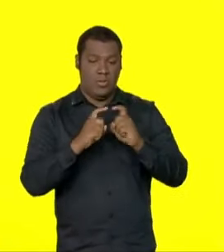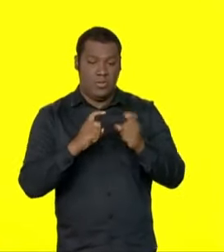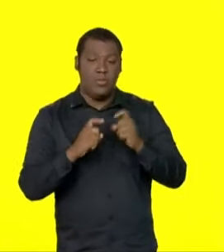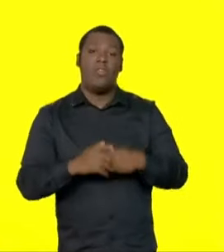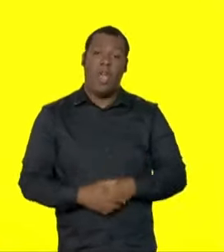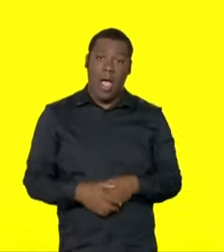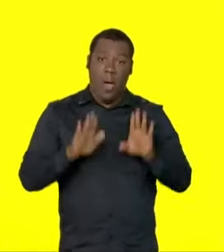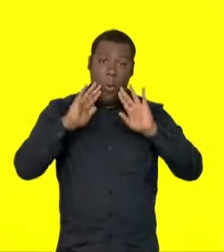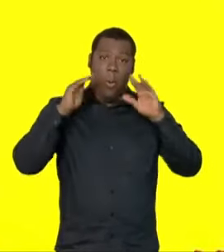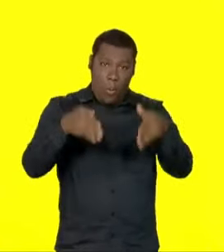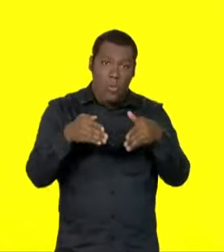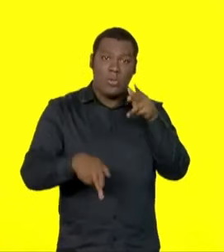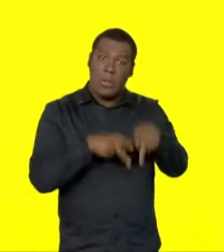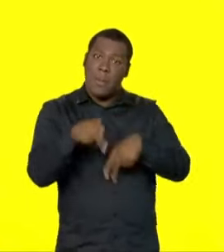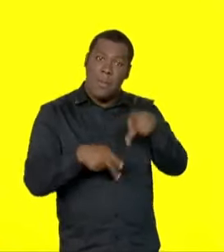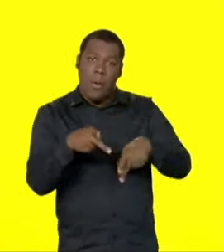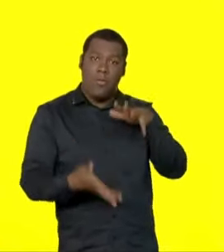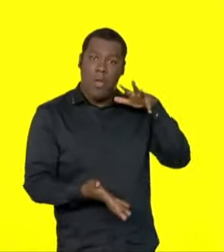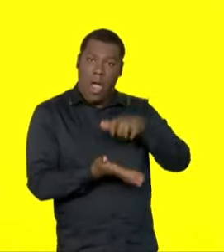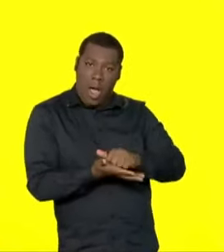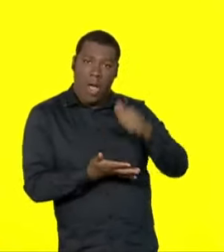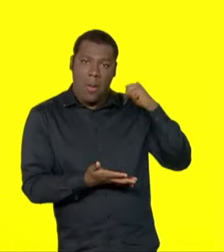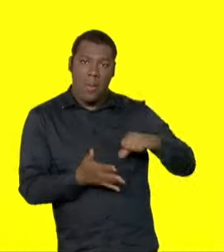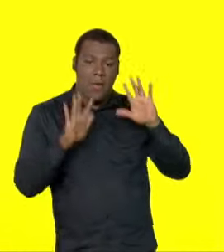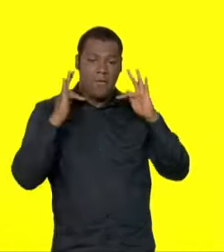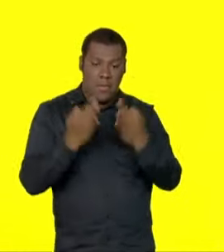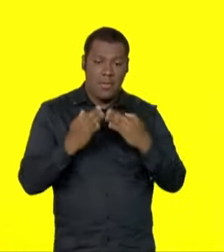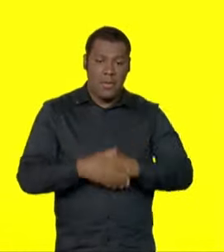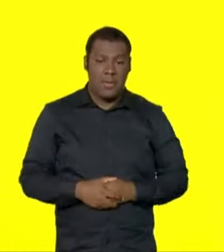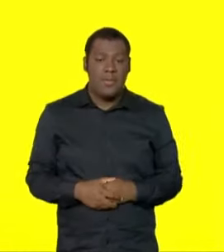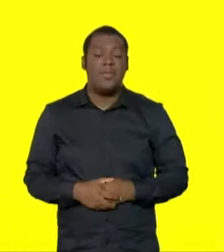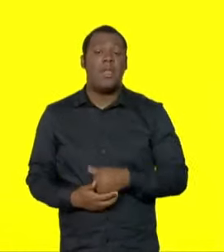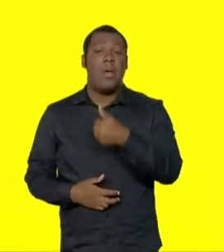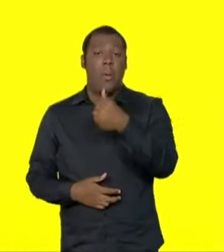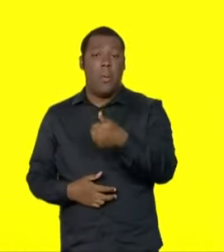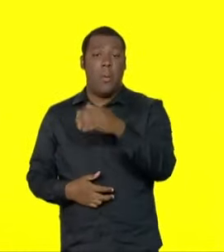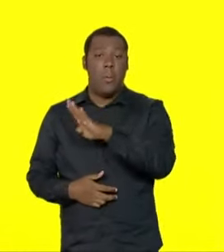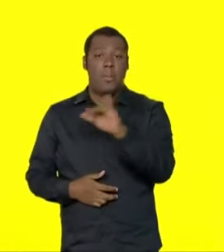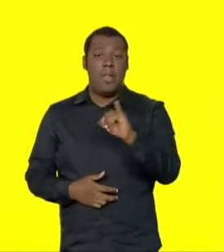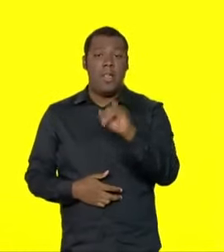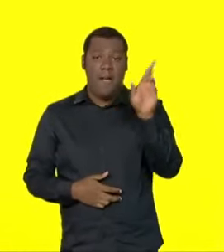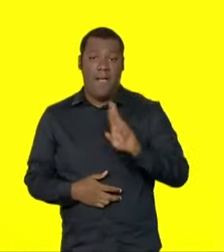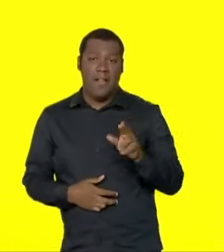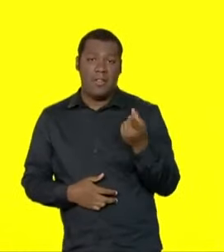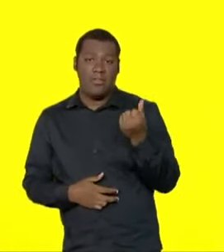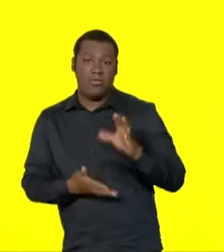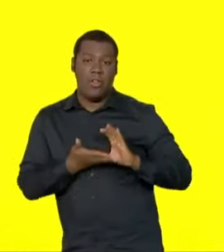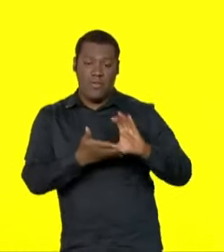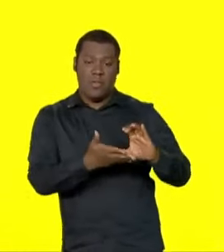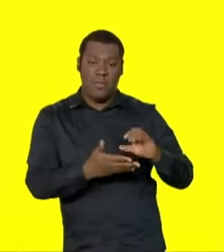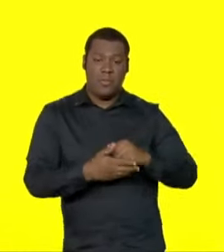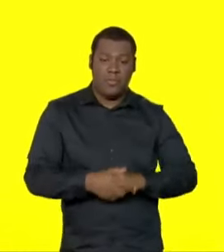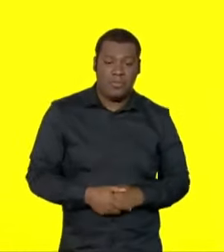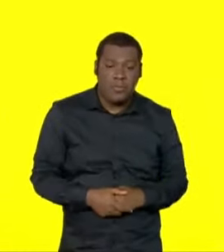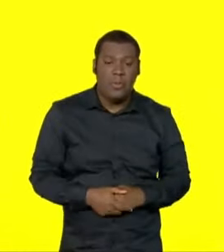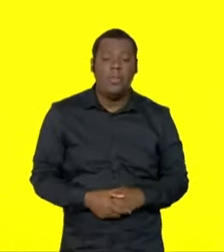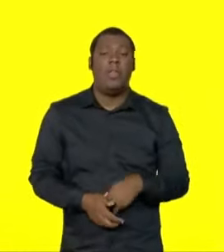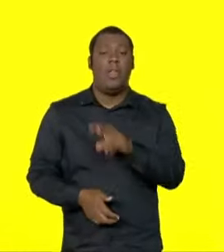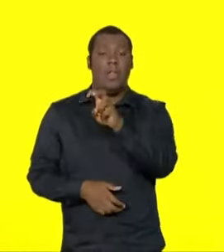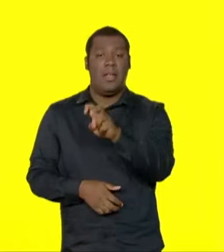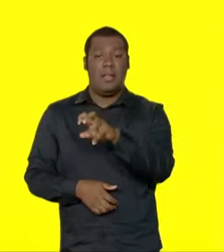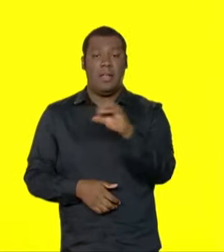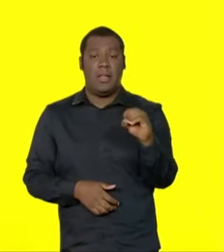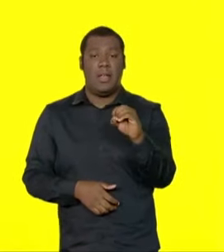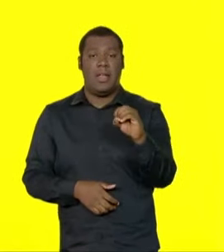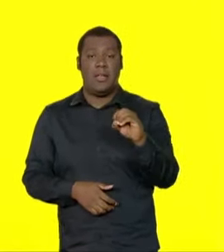público do Cadastro Único. O aporte inicial de R$1 bilhão no Fundo Garantidor, sendo R$500 milhões